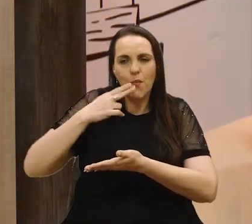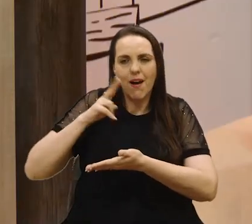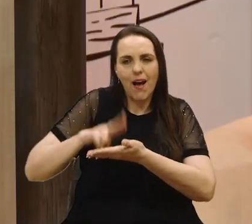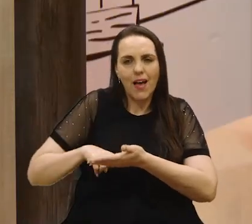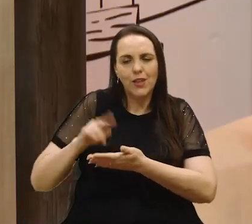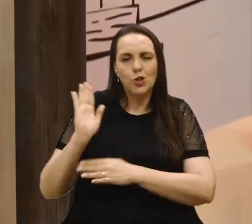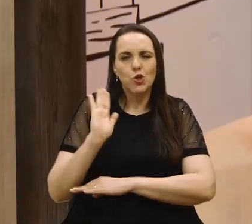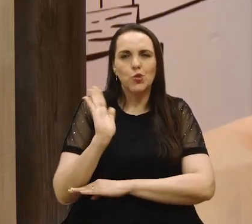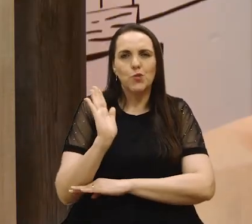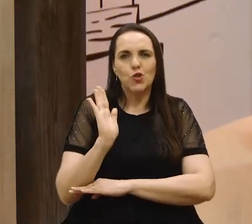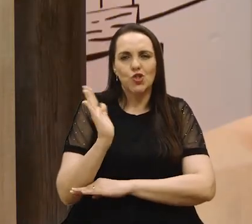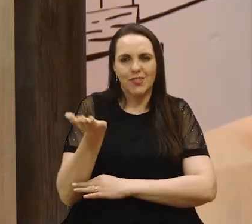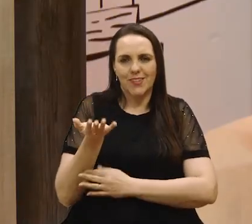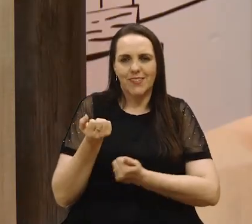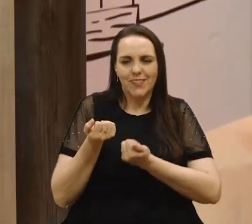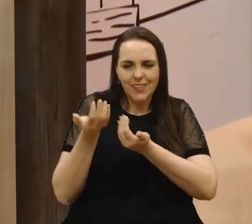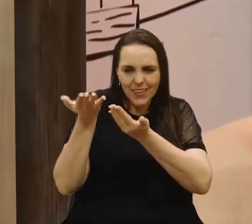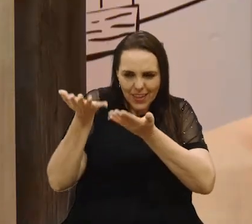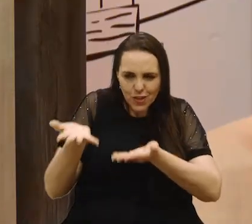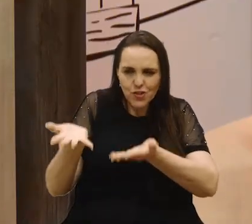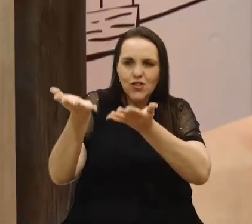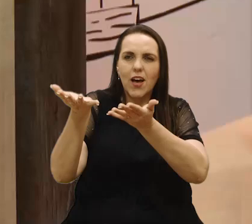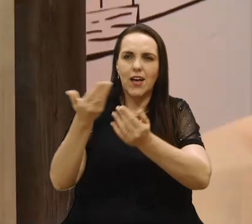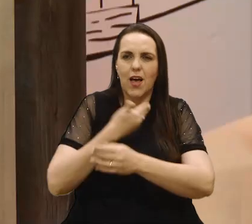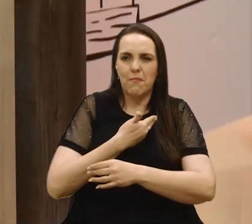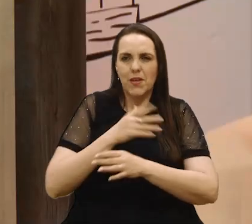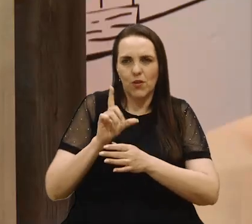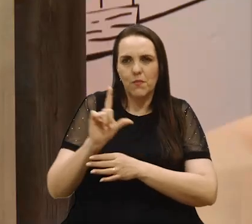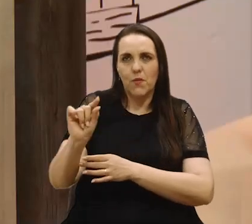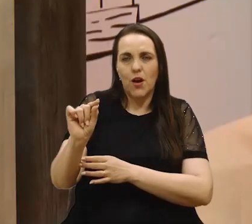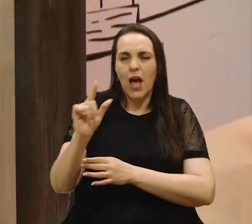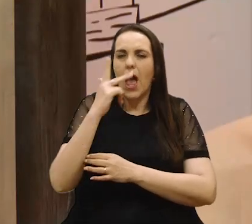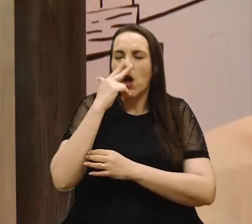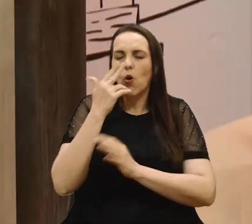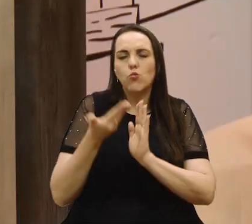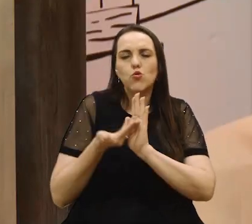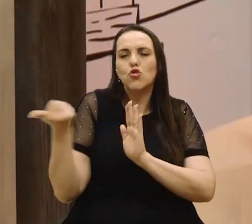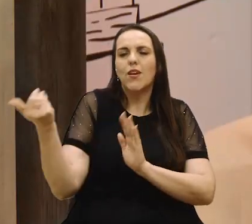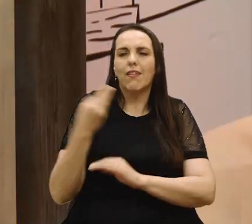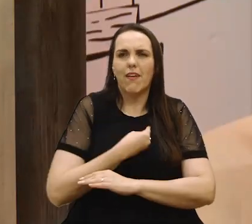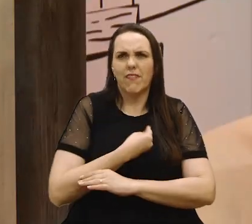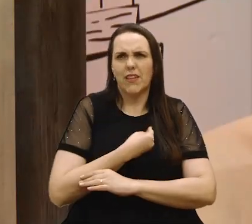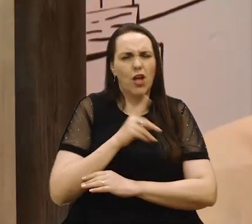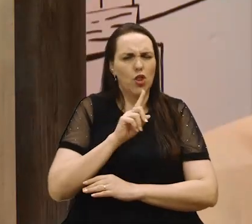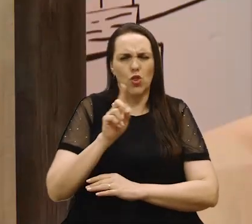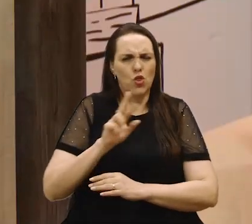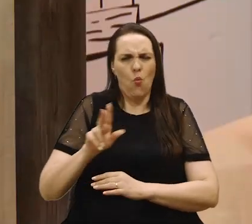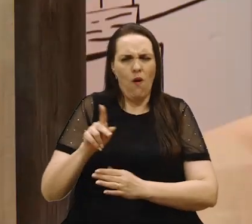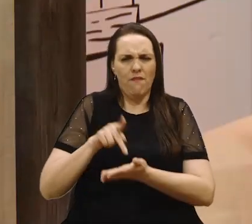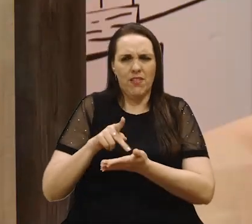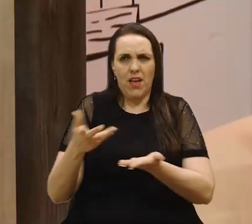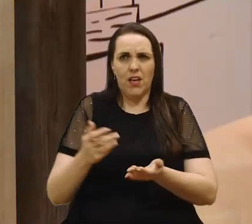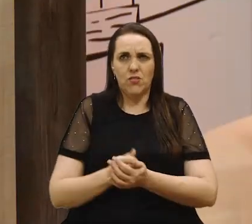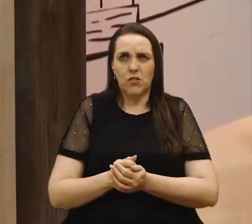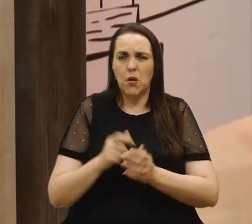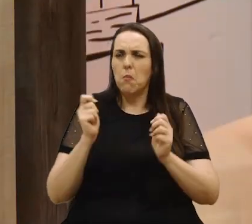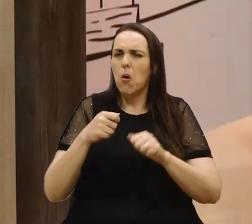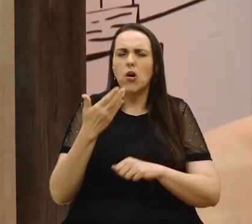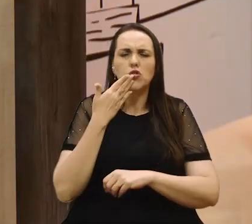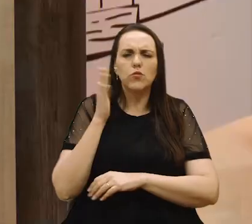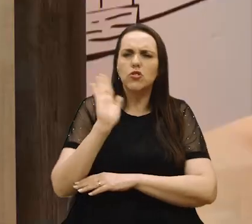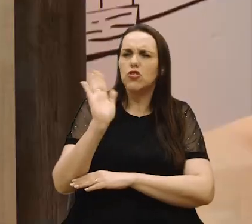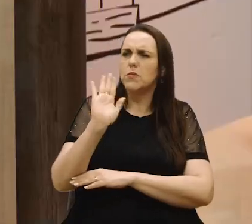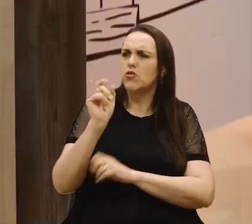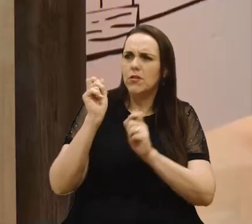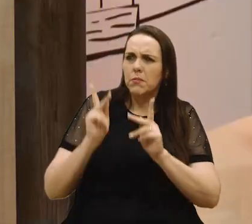uma carta de despedida, deixar eles irem, seria como tirar eles da vida dela. E não é uma verdade. Tu pode